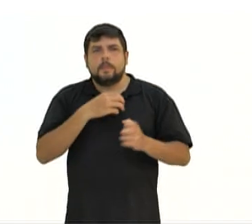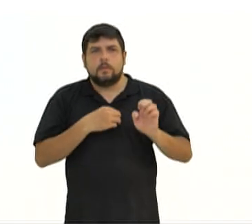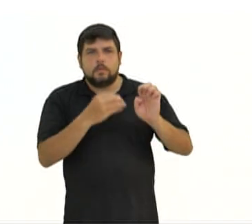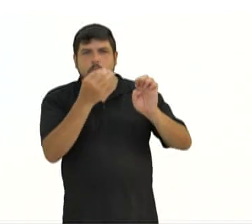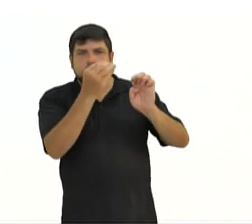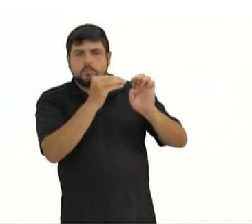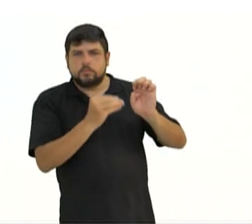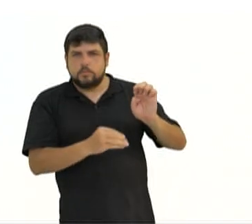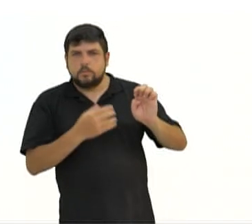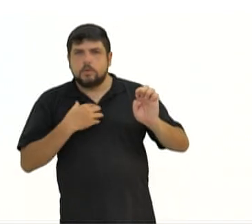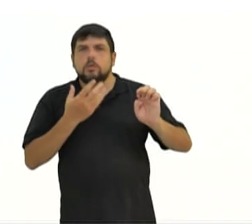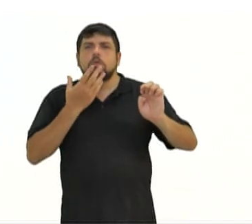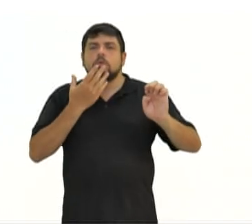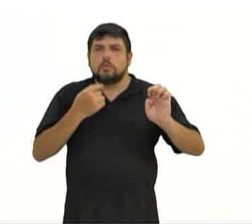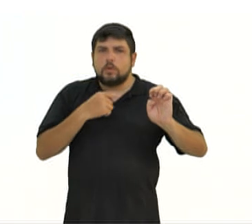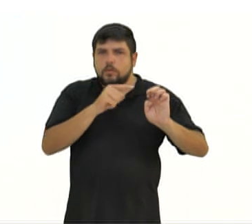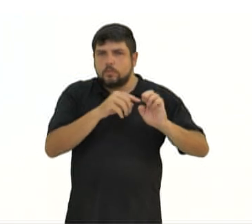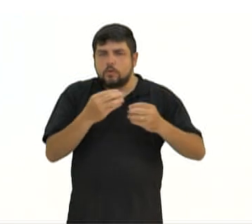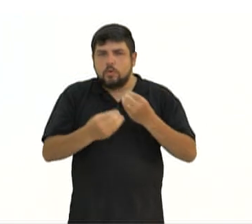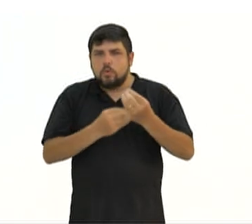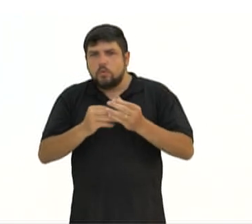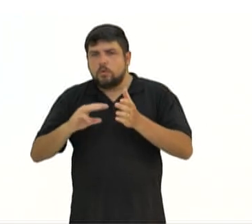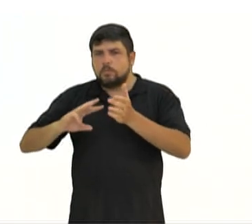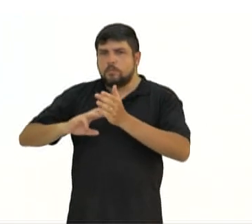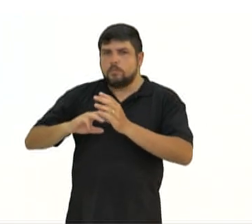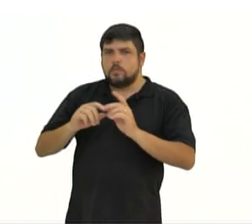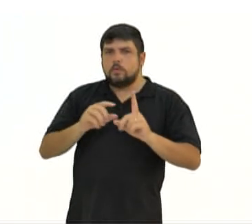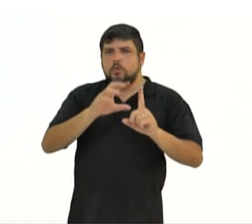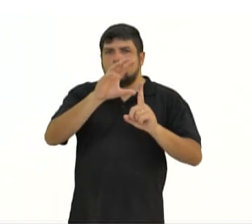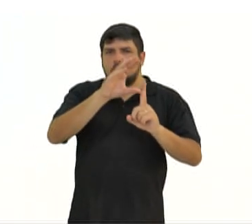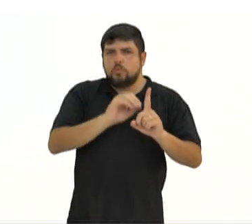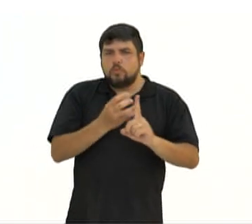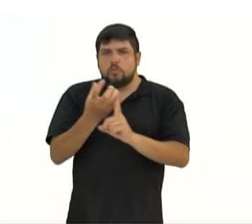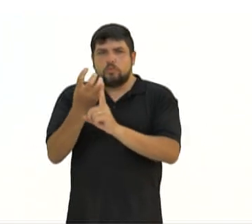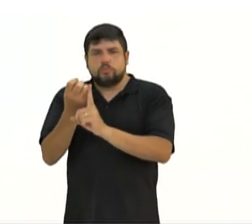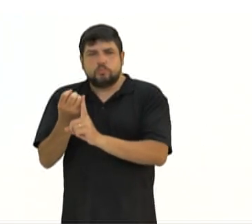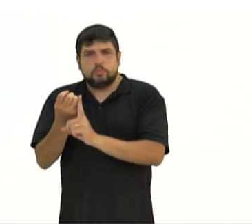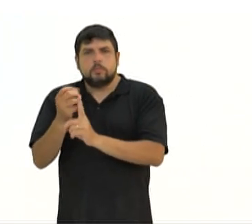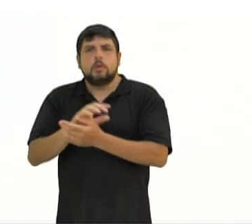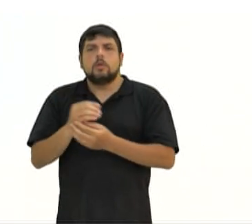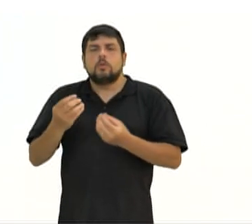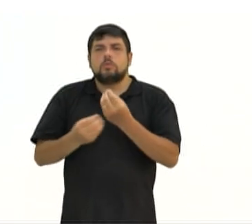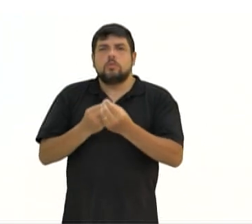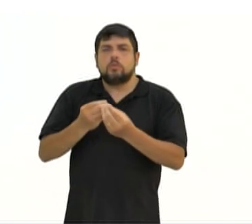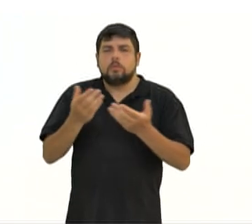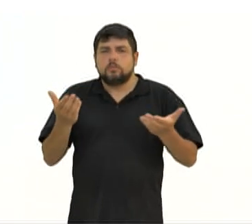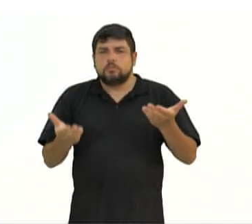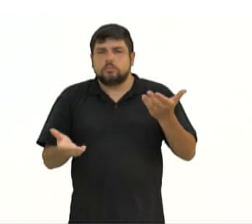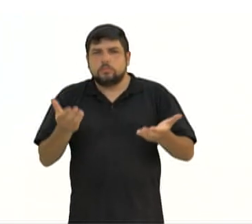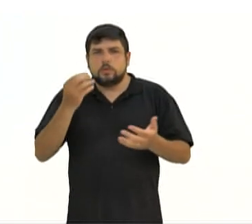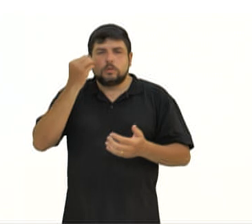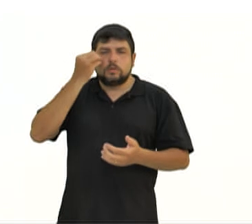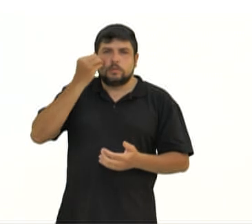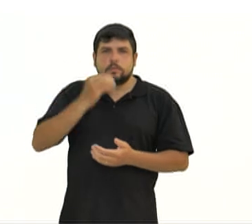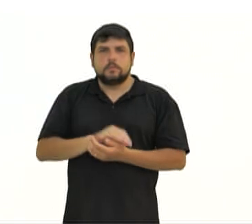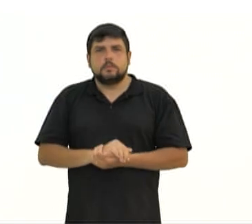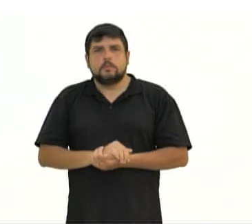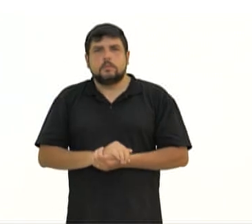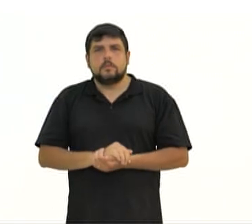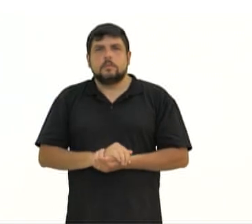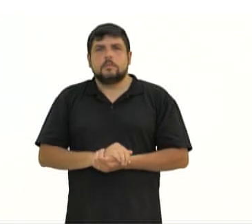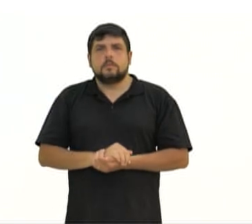coloridos através do método aqui da oxirredução, os próximos a gente faz balanceamento por tentativa. Então, vai ficar